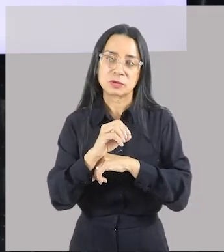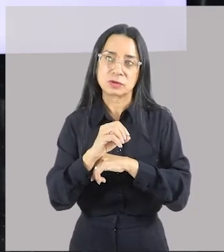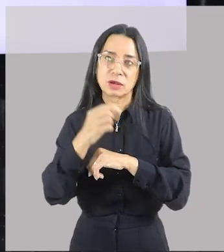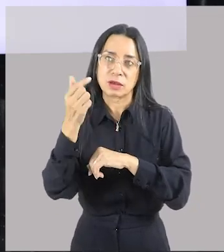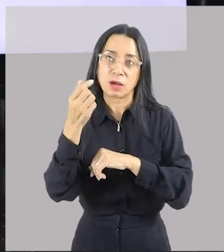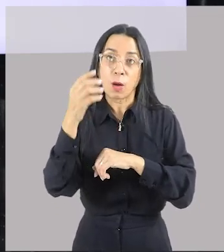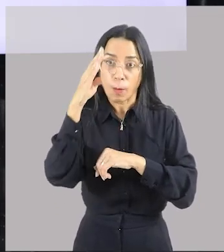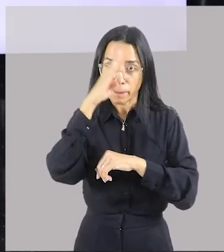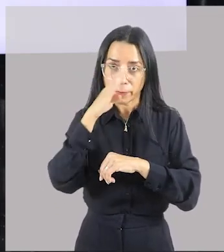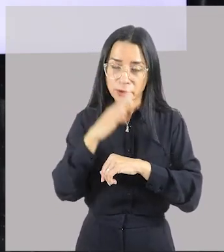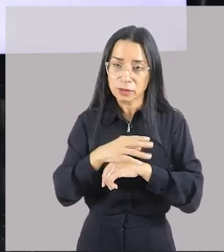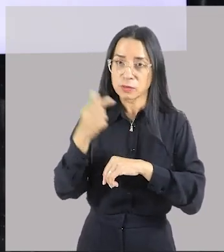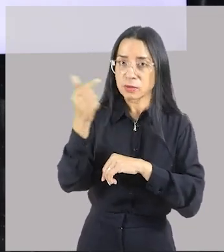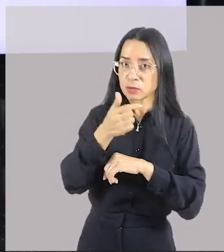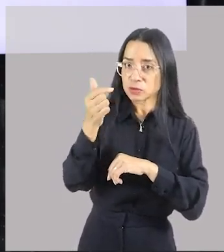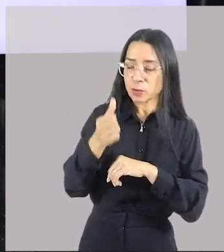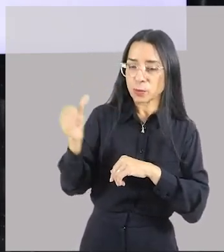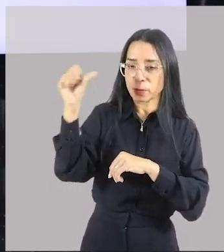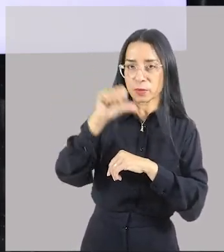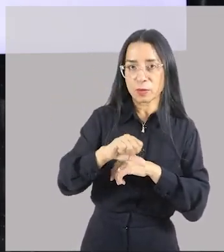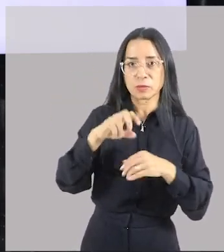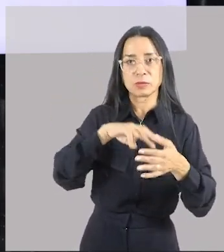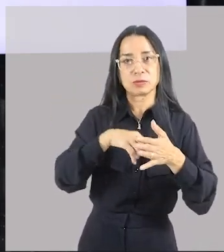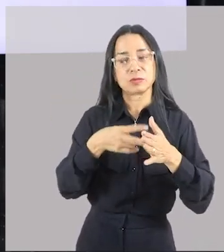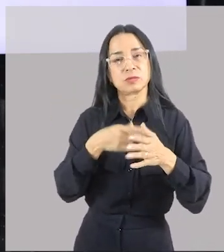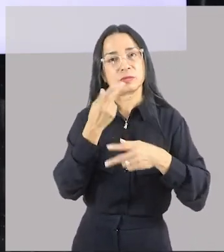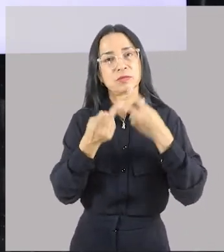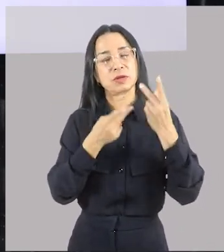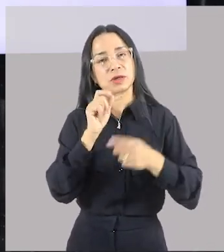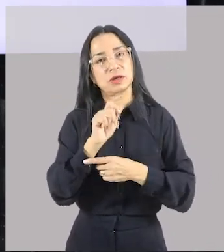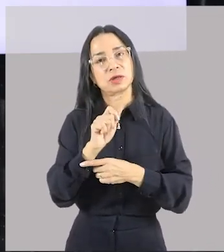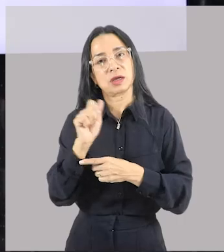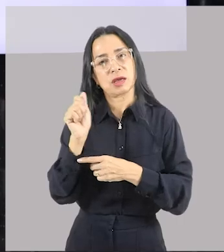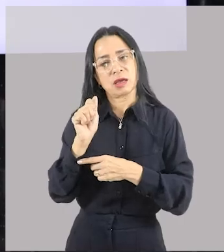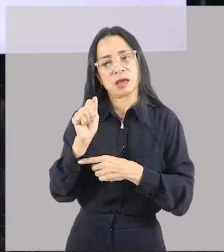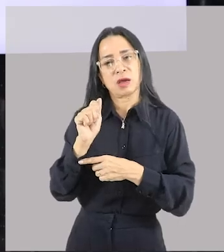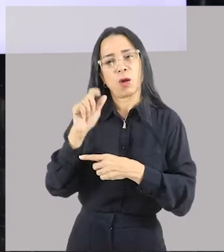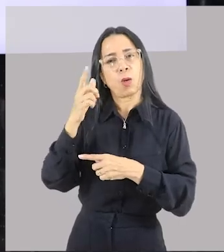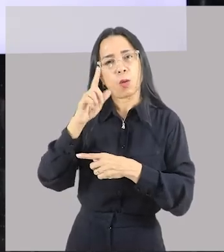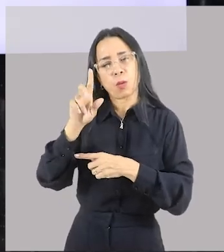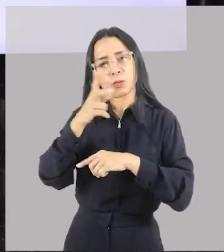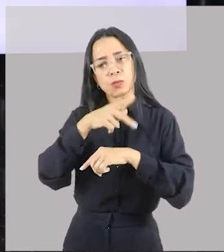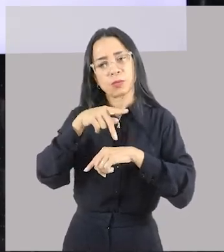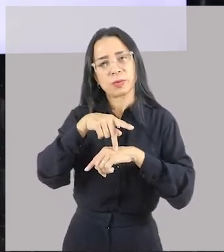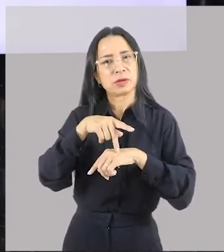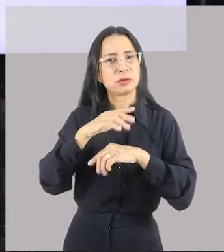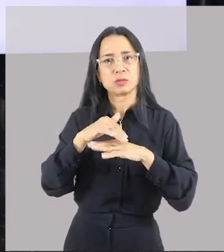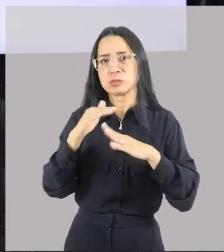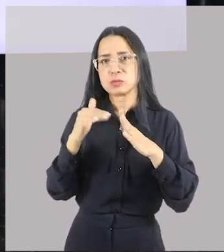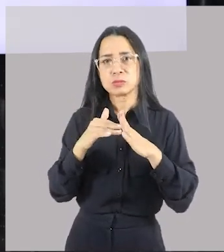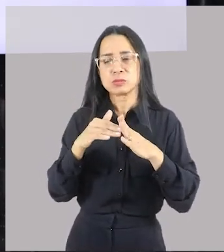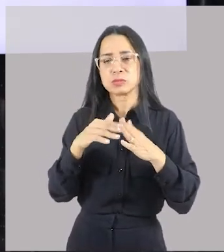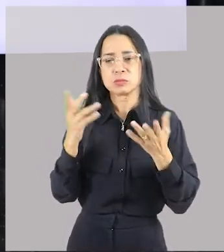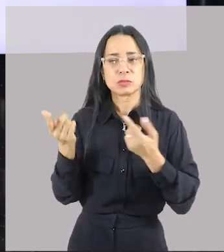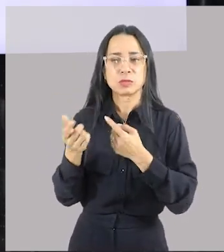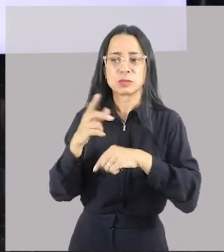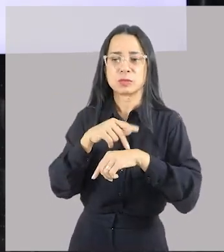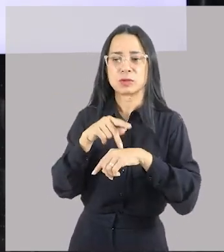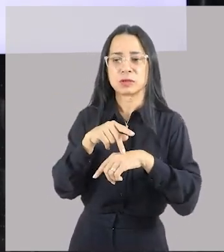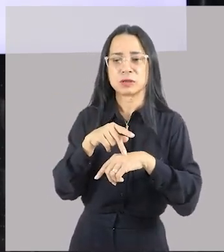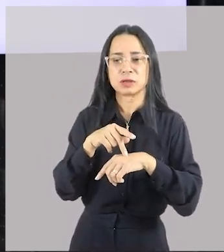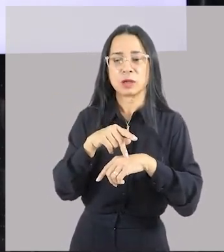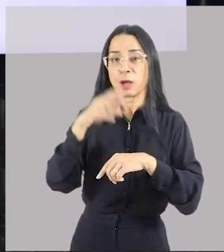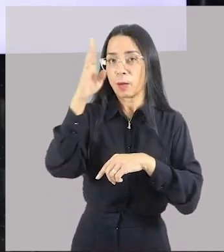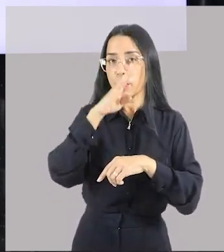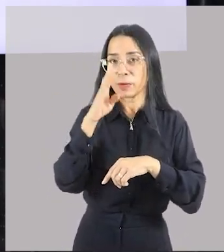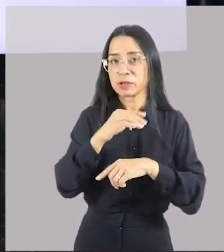pior. Significa dizer que entre Argentina, França, Turquia, Japão, Estados Unidos, todo mundo que está aqui, o Brasil é